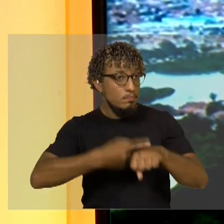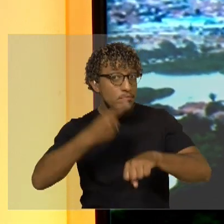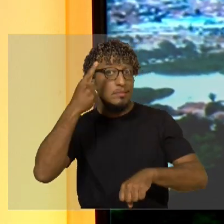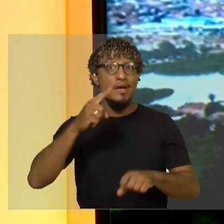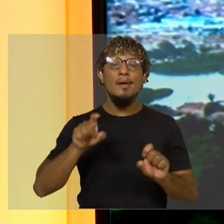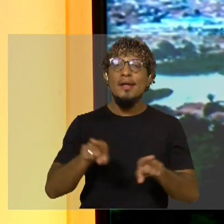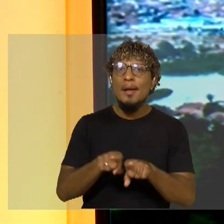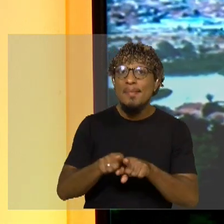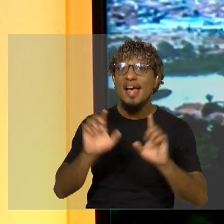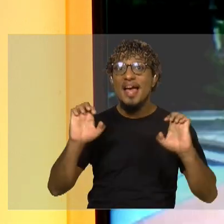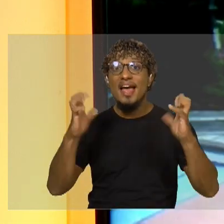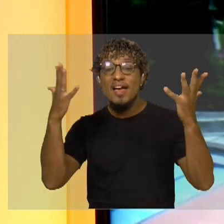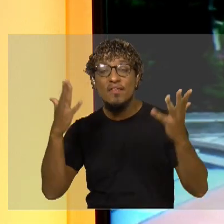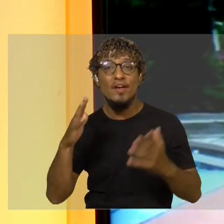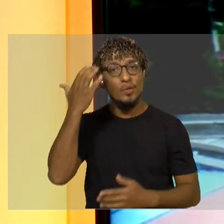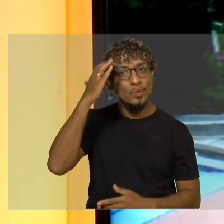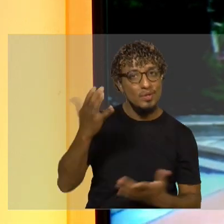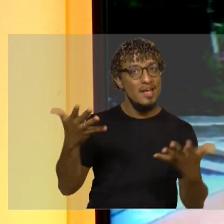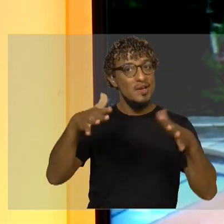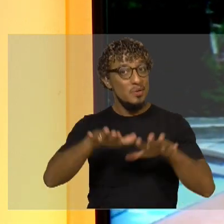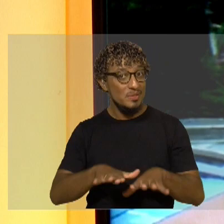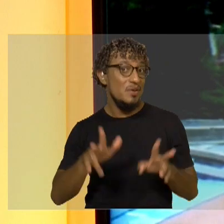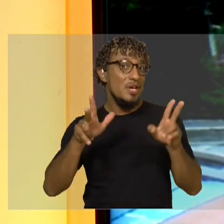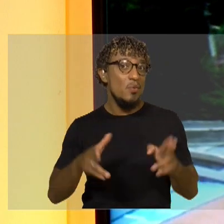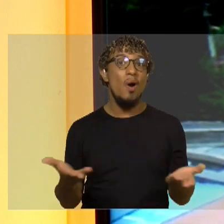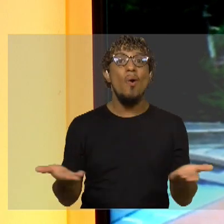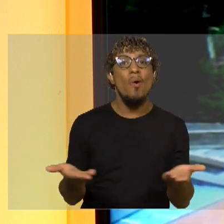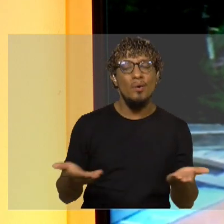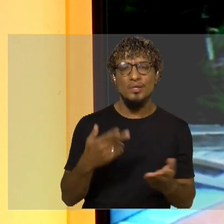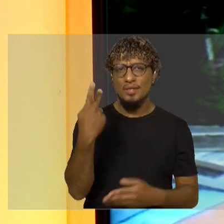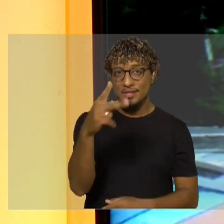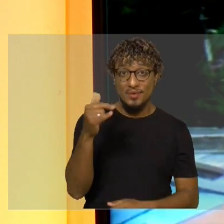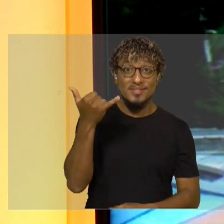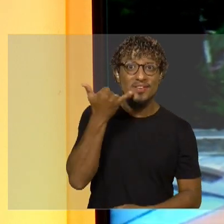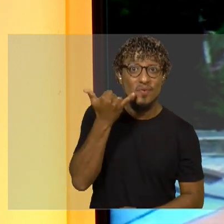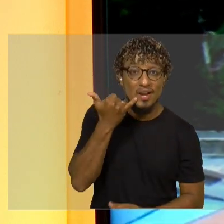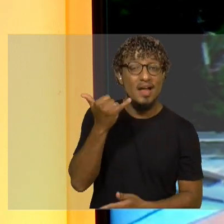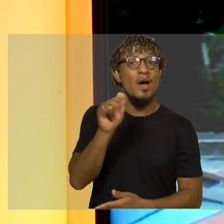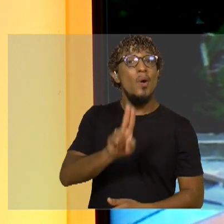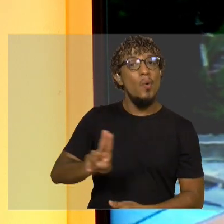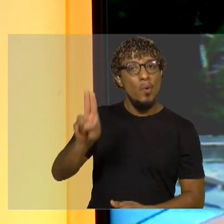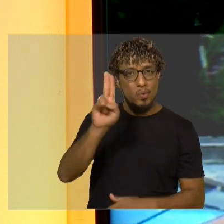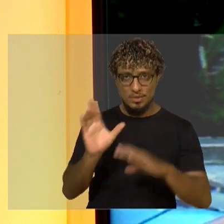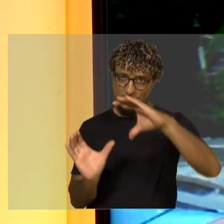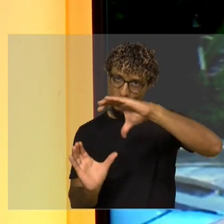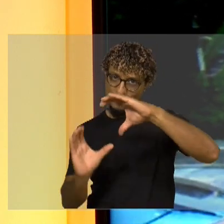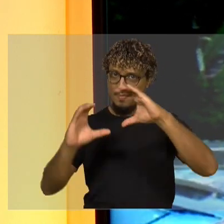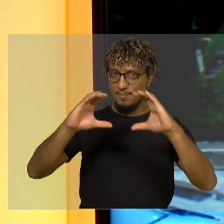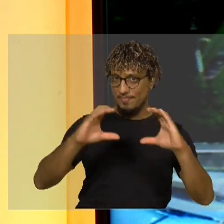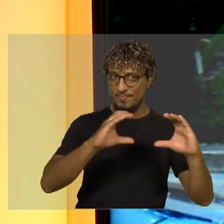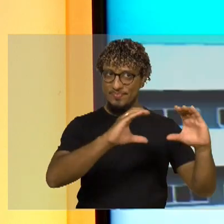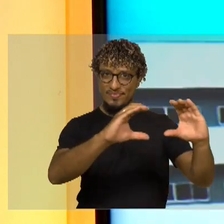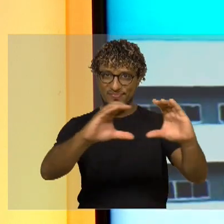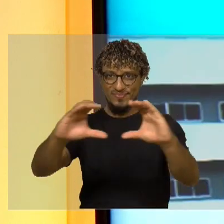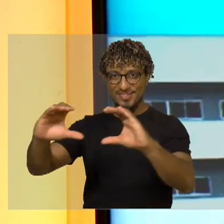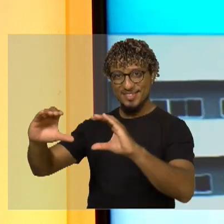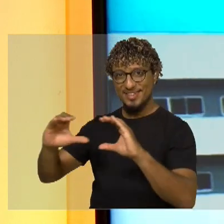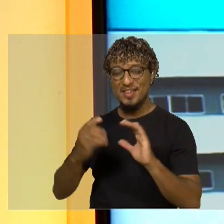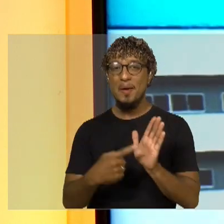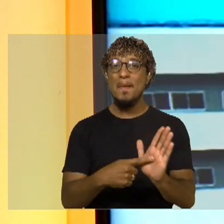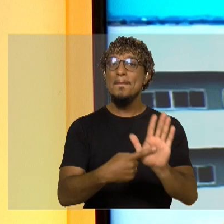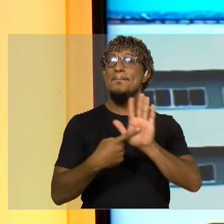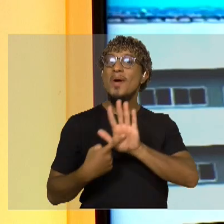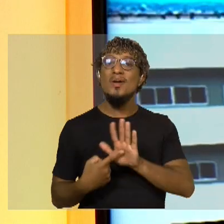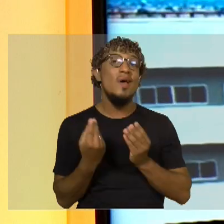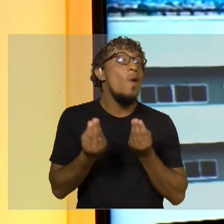evento cultural ou de inclusão, como você viu hoje. Usando a câmera do seu celular sempre na horizontal, você nos mostra o que acontece à